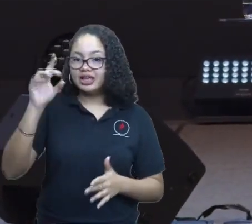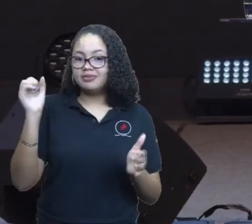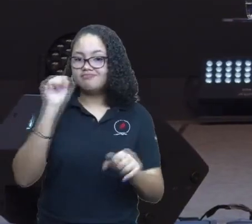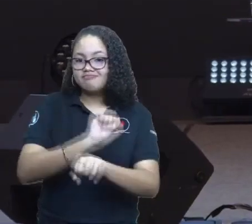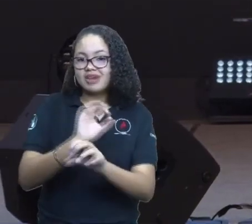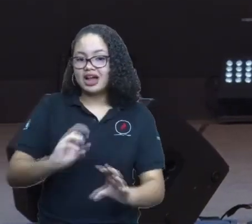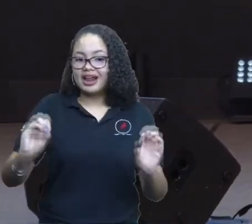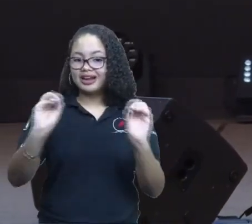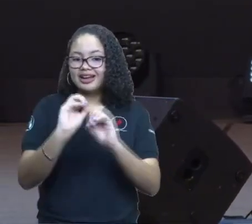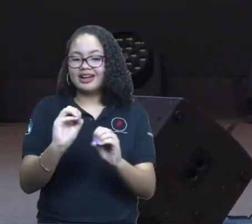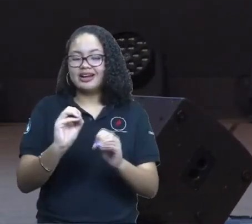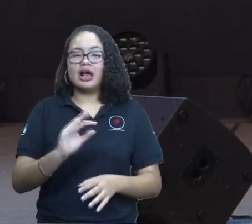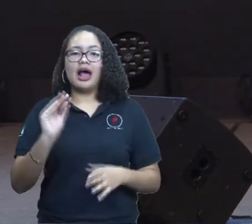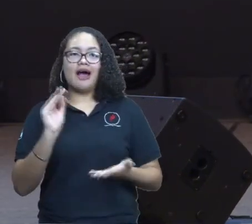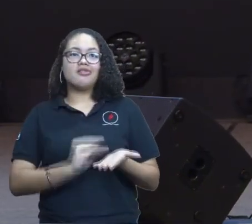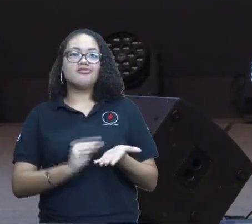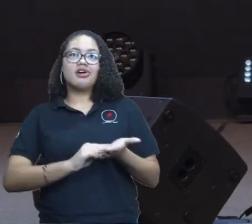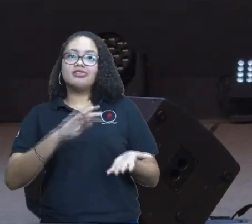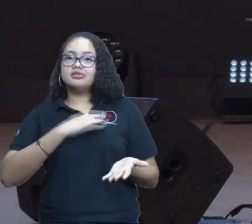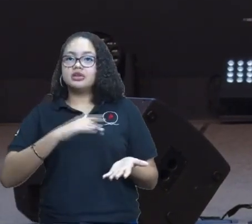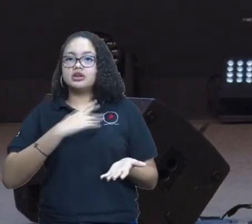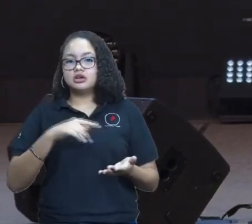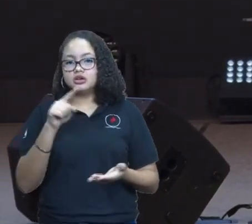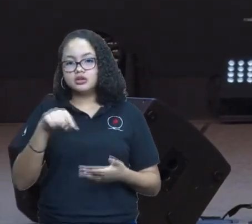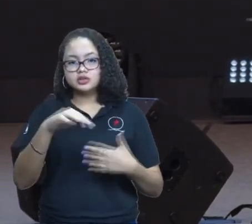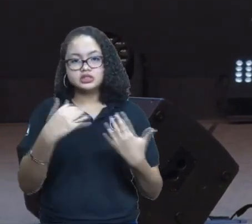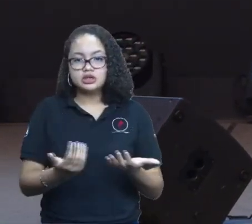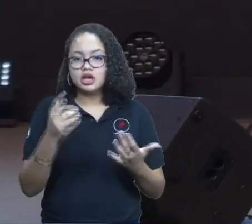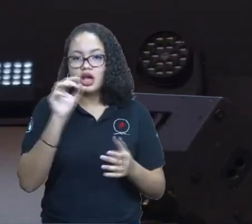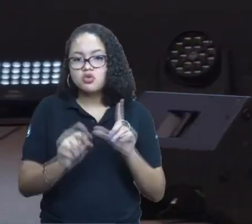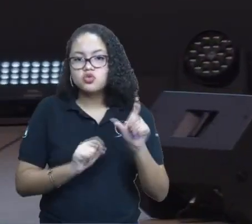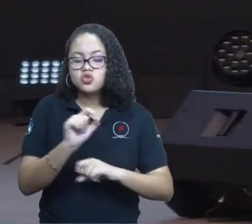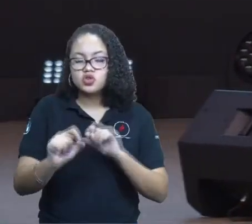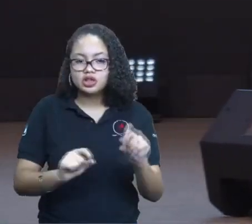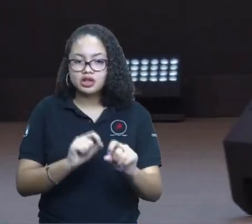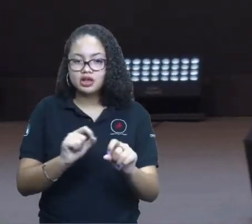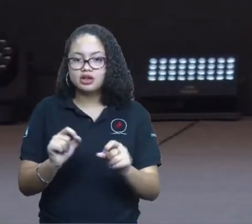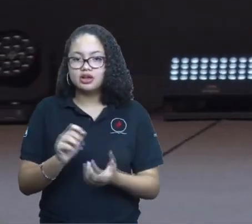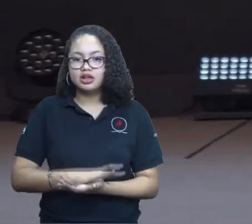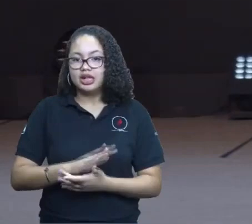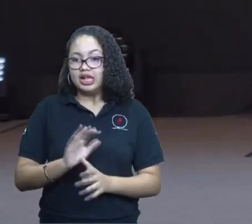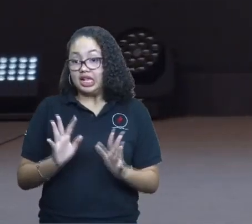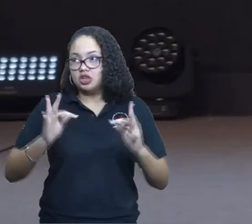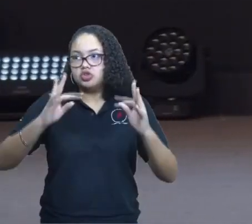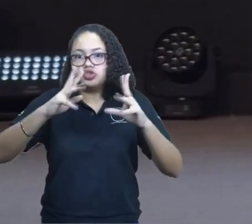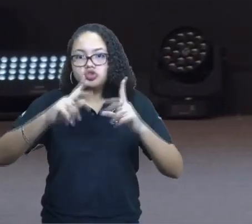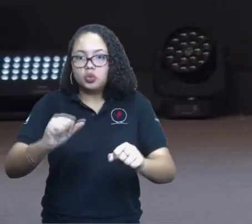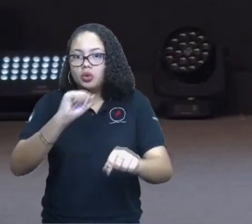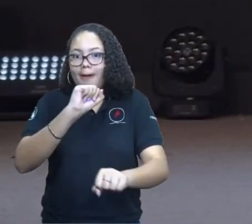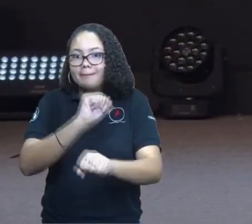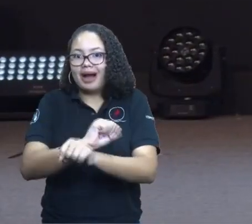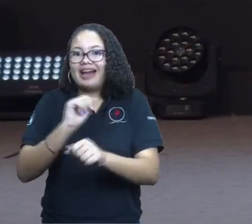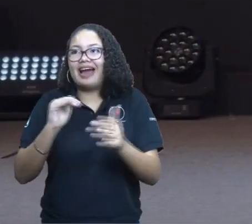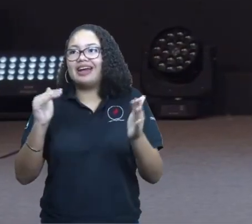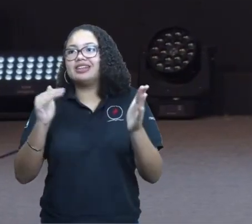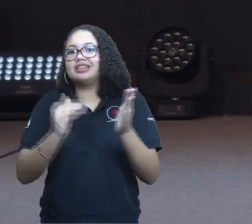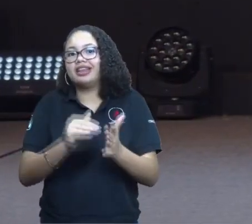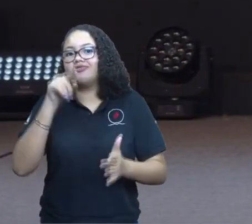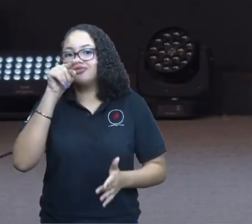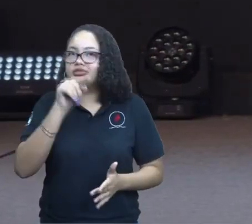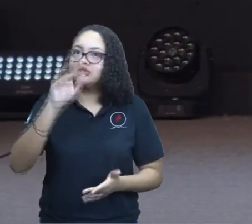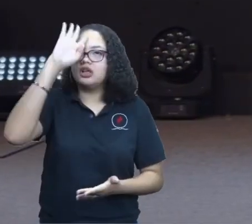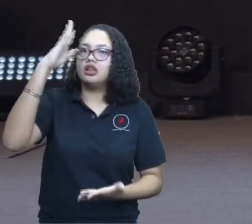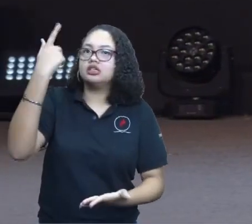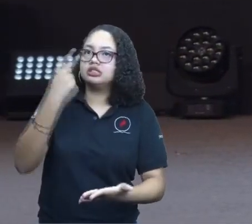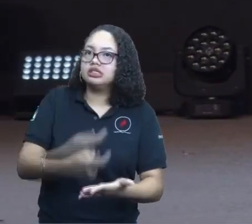é muita falta de Misericórdia Você quer o quê tudo entra em estado ele congelamento até você decidir